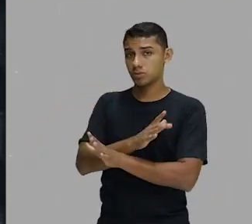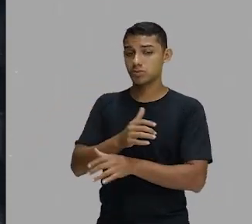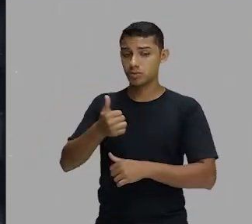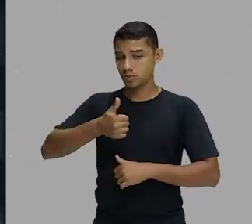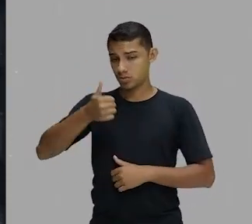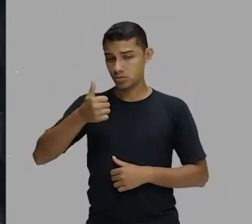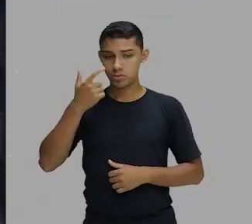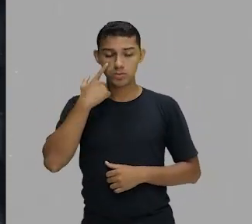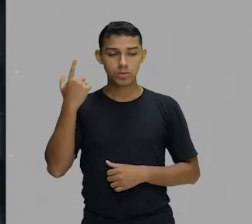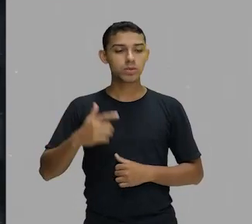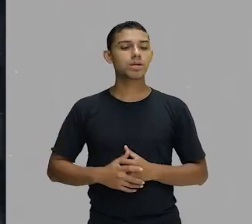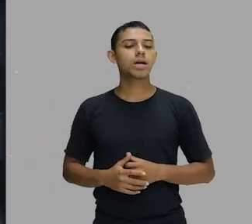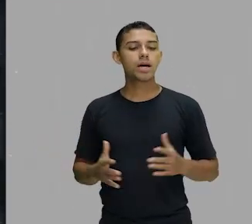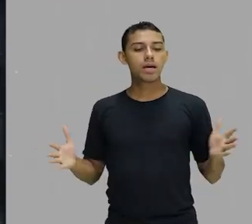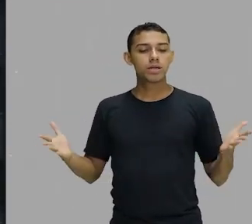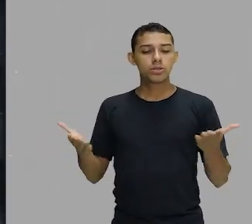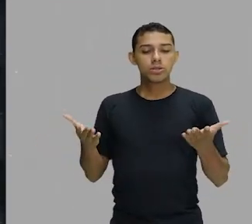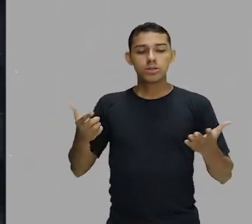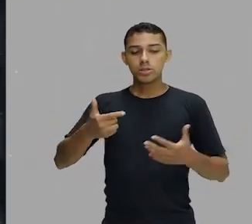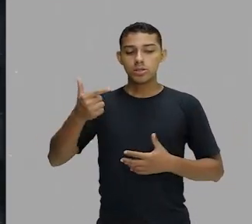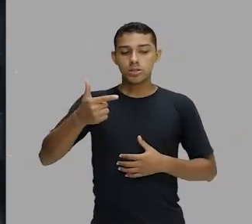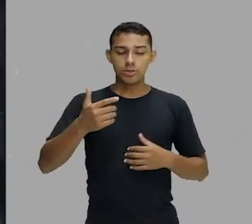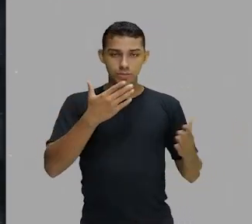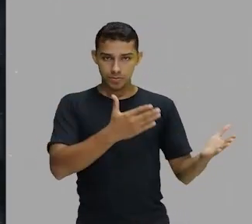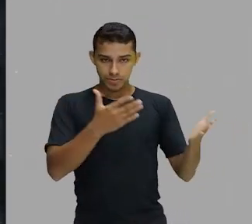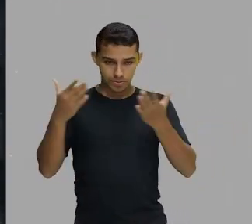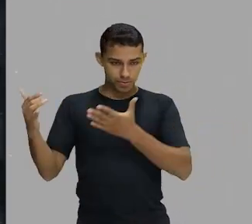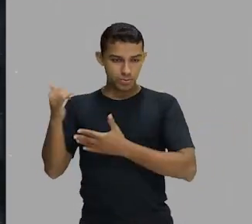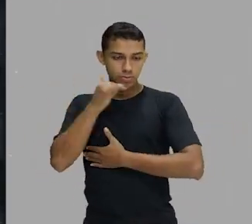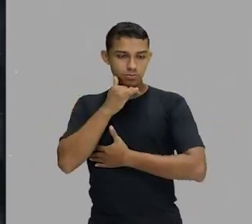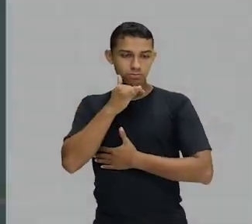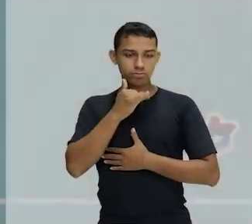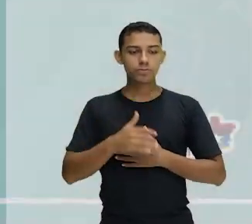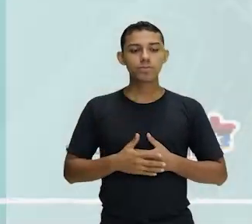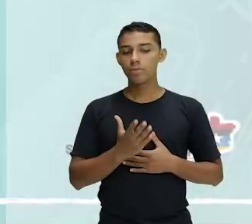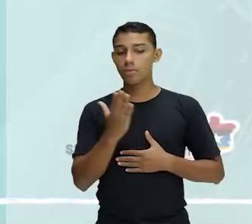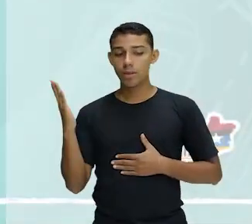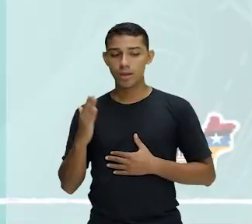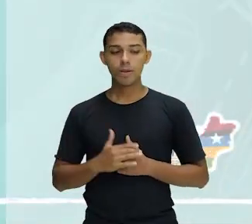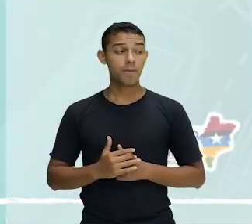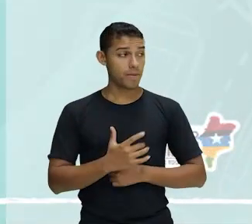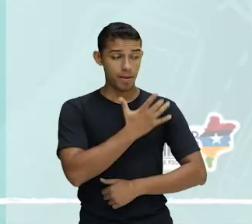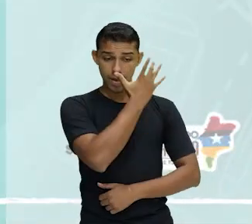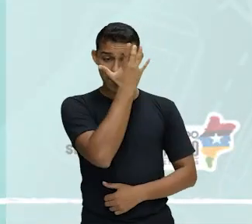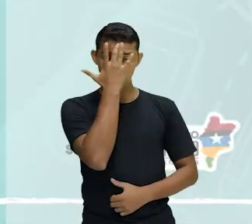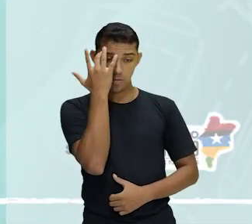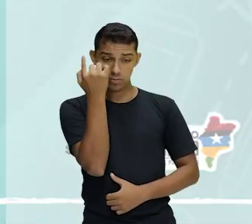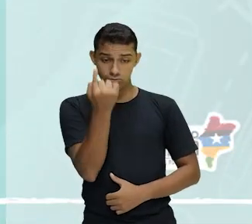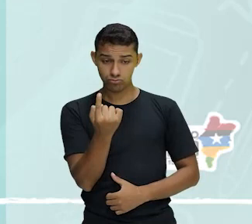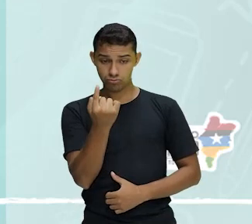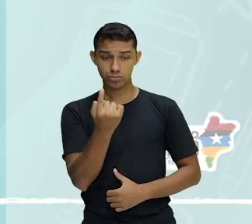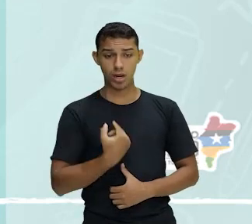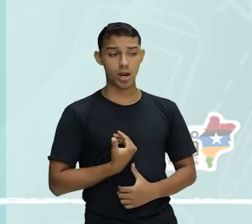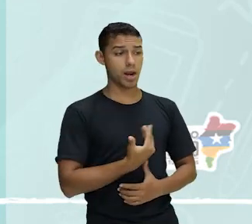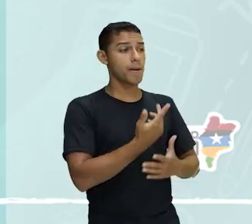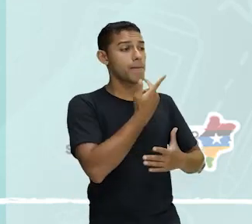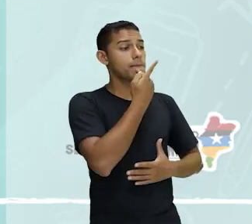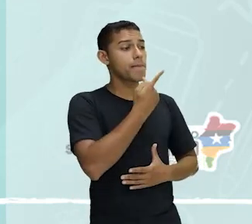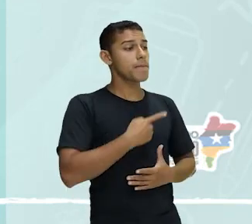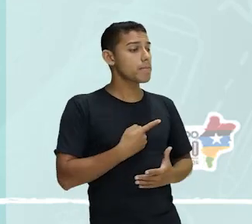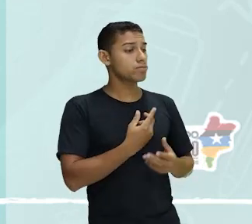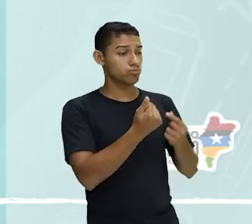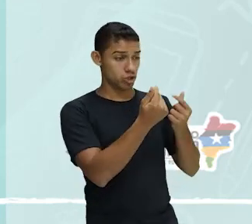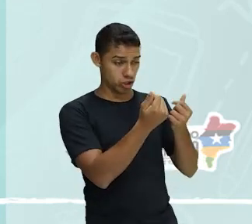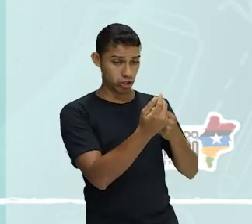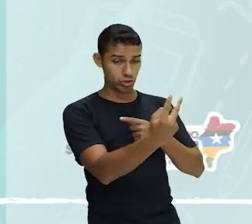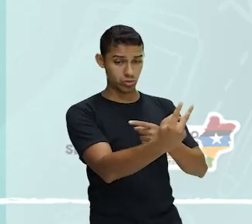situação, certo? Vamos passar agora para a segunda. A situação 2 diz o seguinte. Uma pessoa fez um empréstimo em um banco no valor